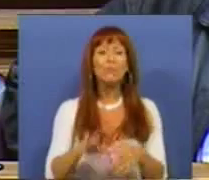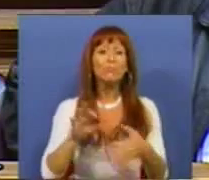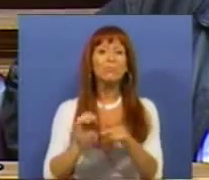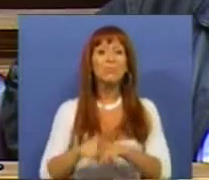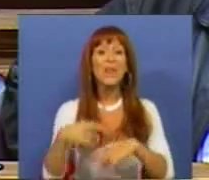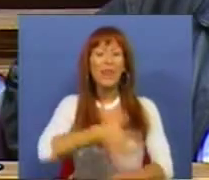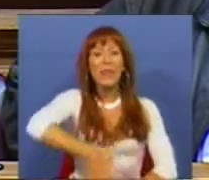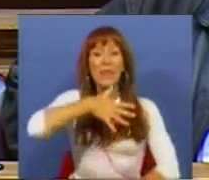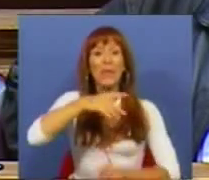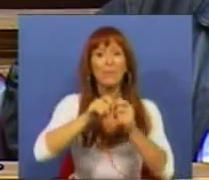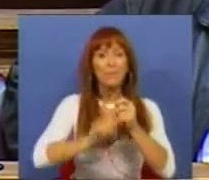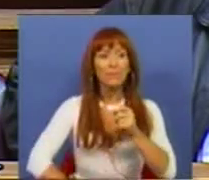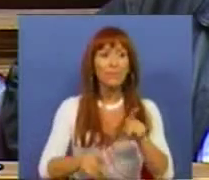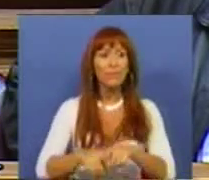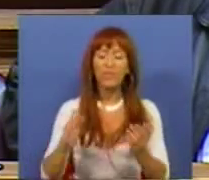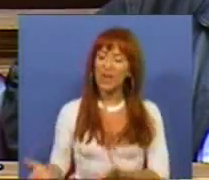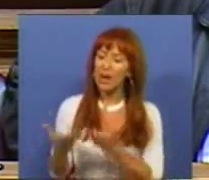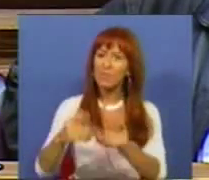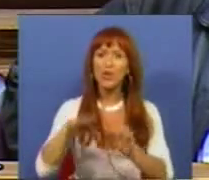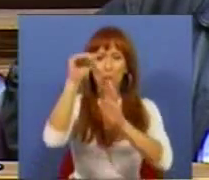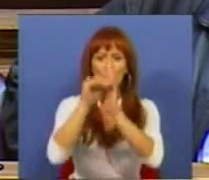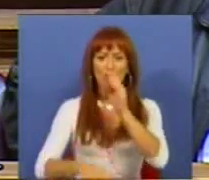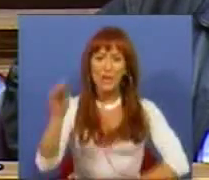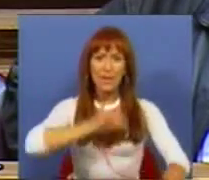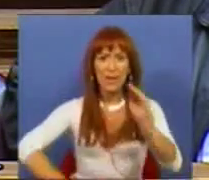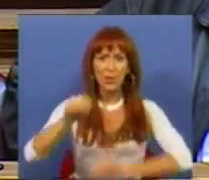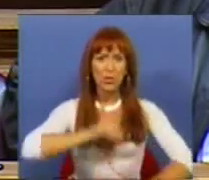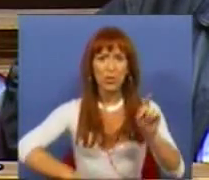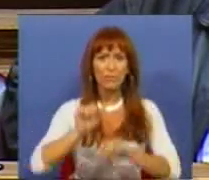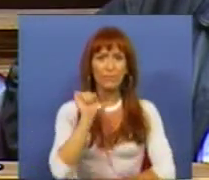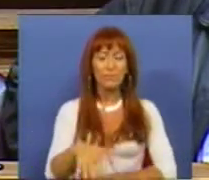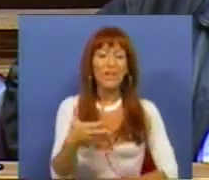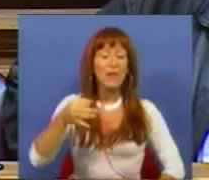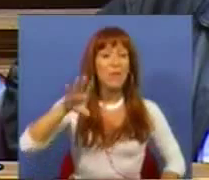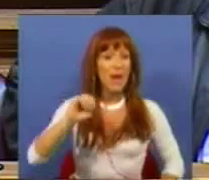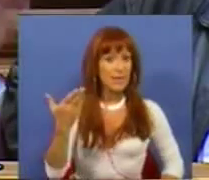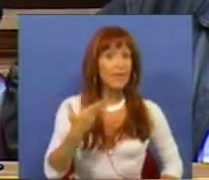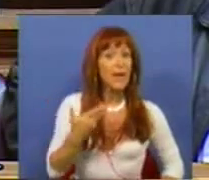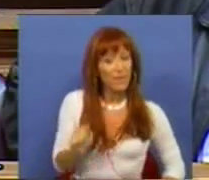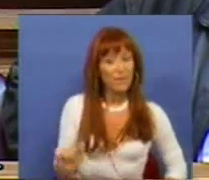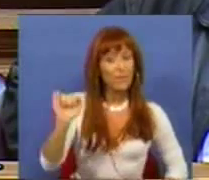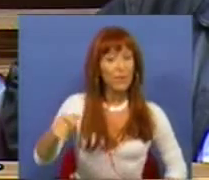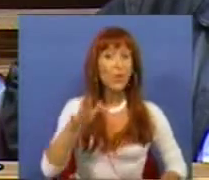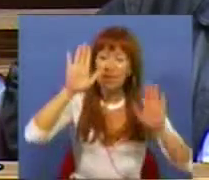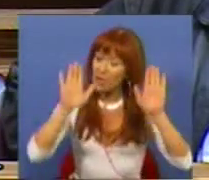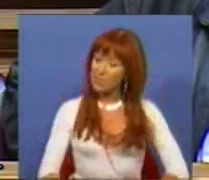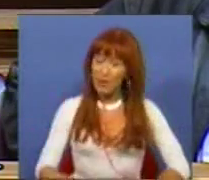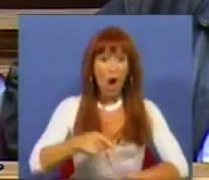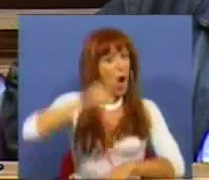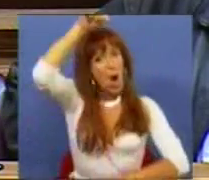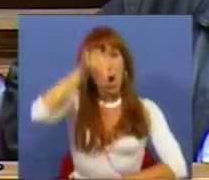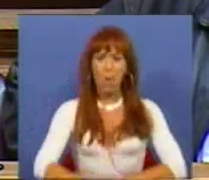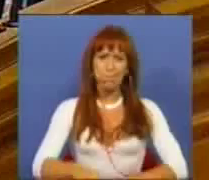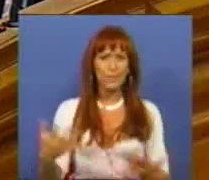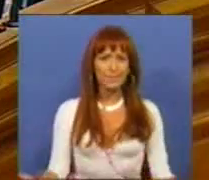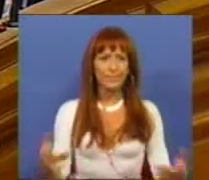utilizada no discurso de apresentação do programa eleitoral do Partido Social Democrata, a suspensão